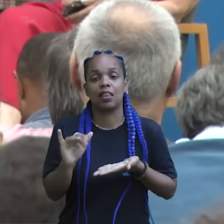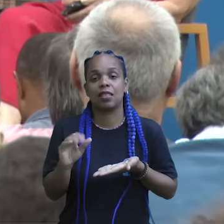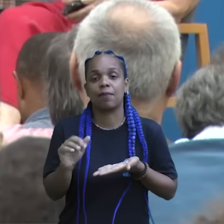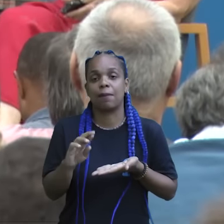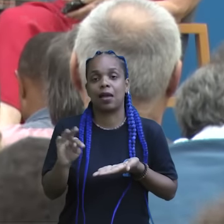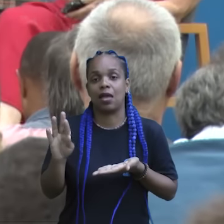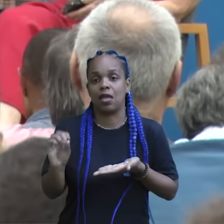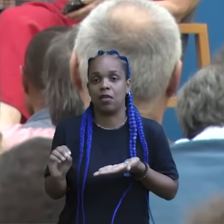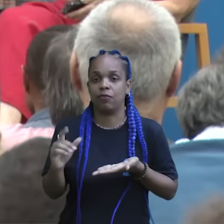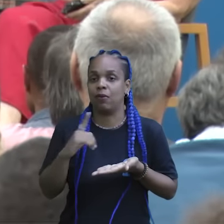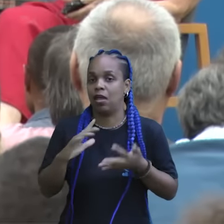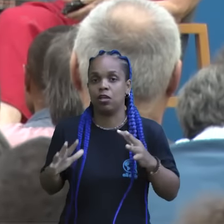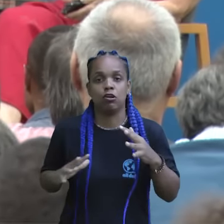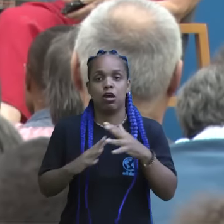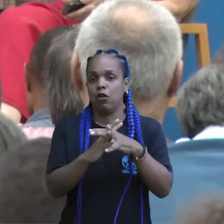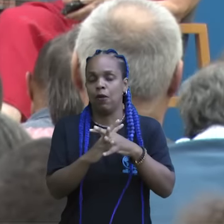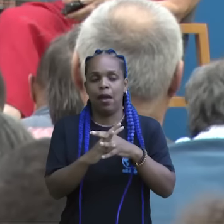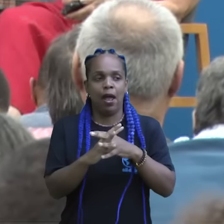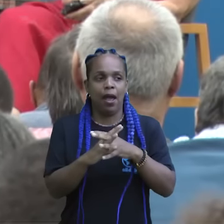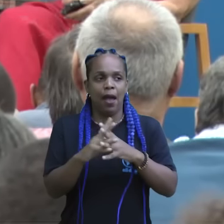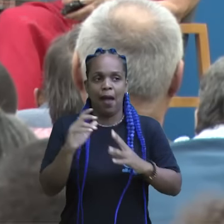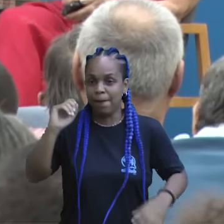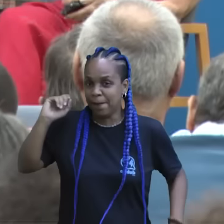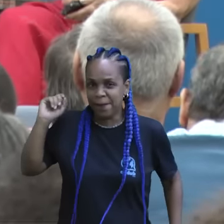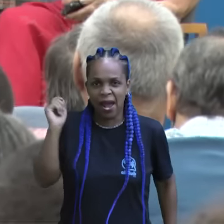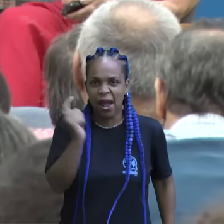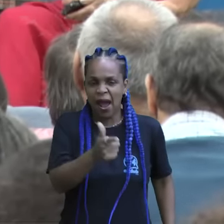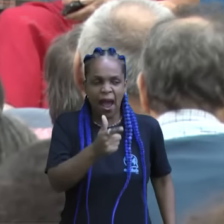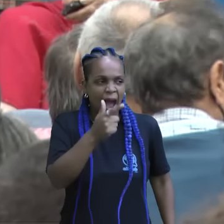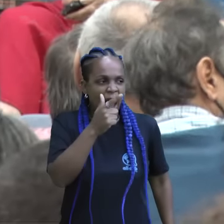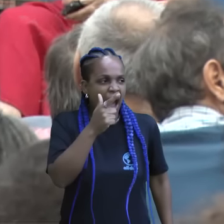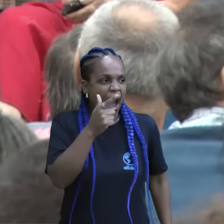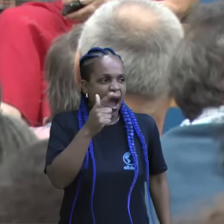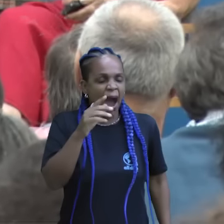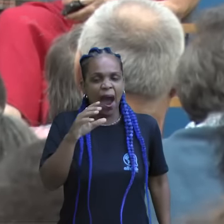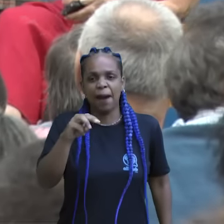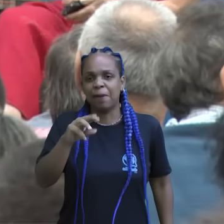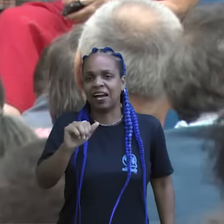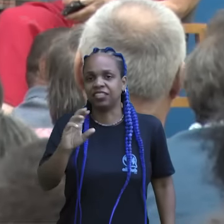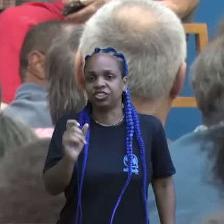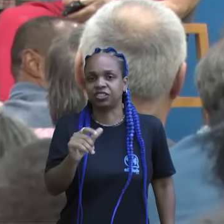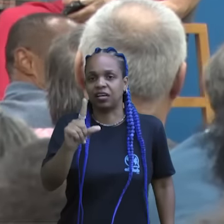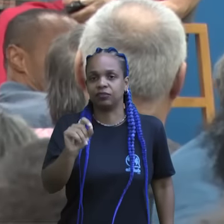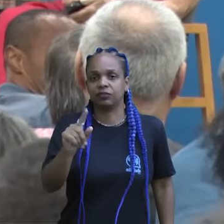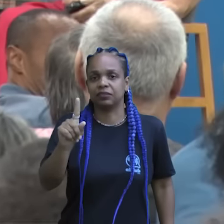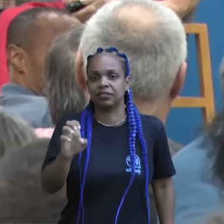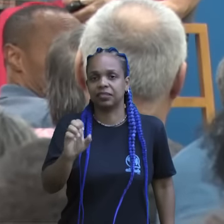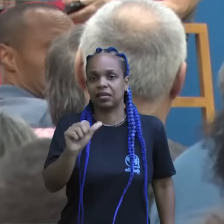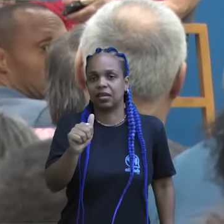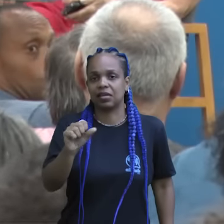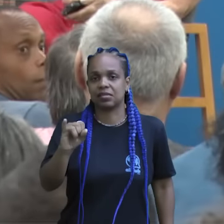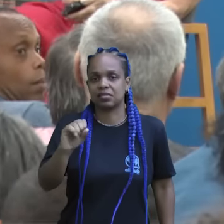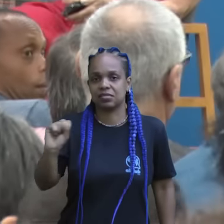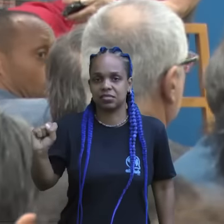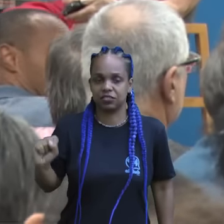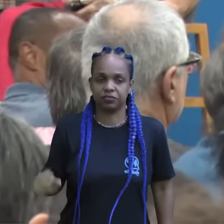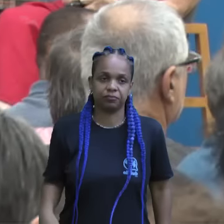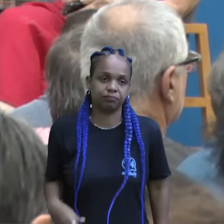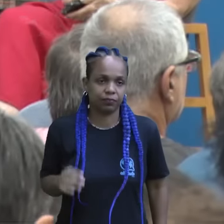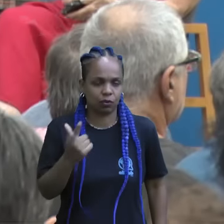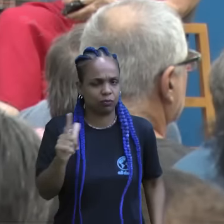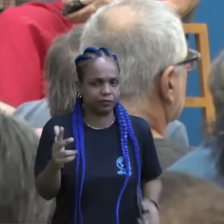Assis. Outra coisa, o Lima Barreto se candidatou à Academia Brasileira de Letras e